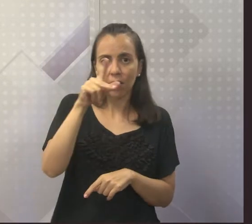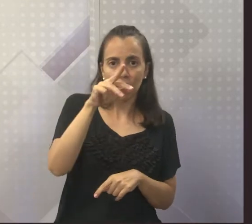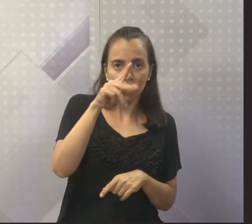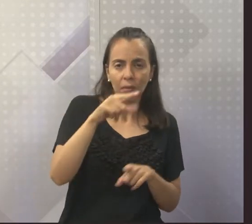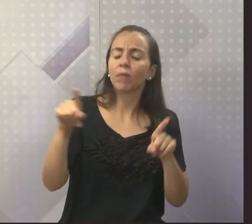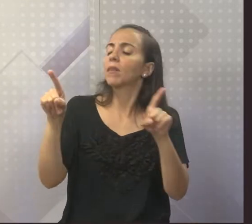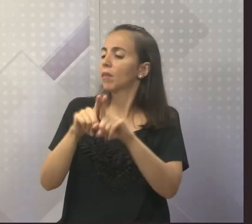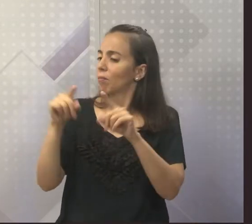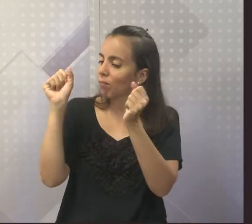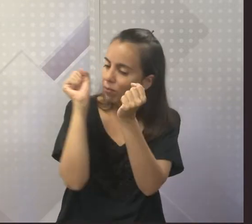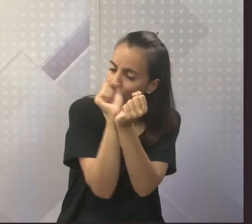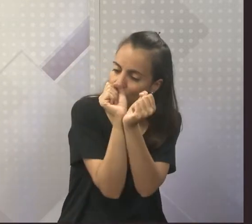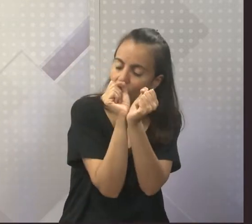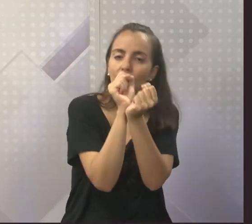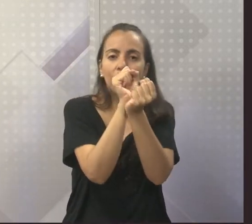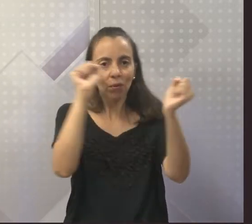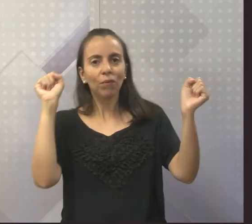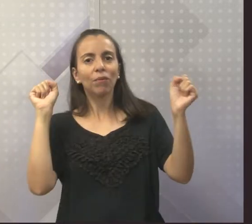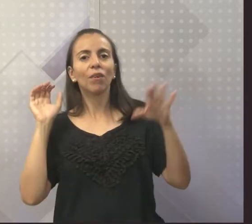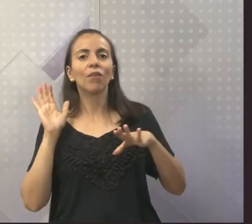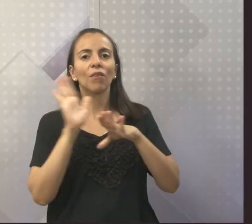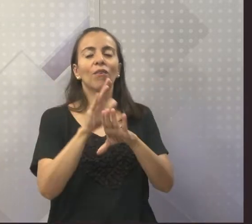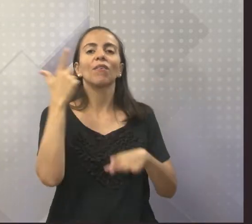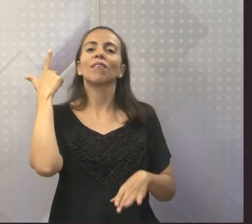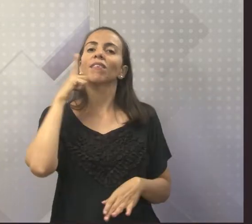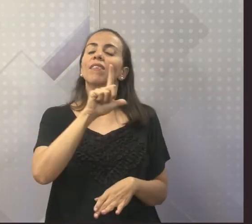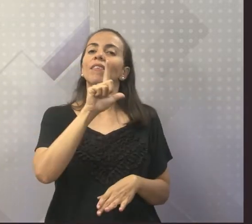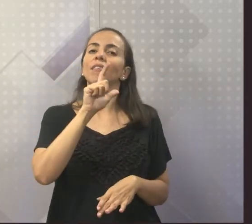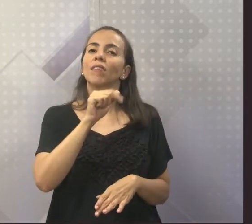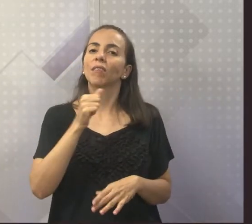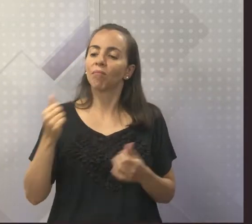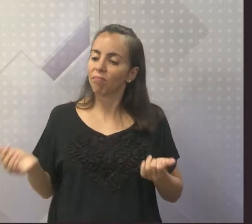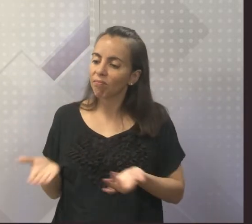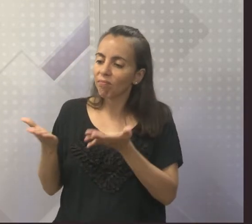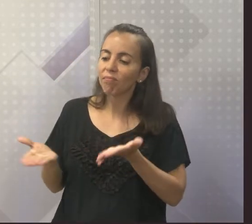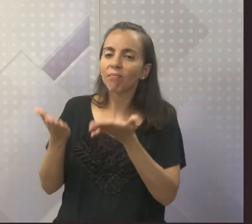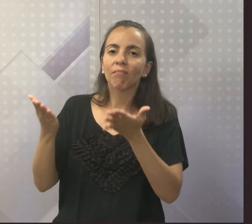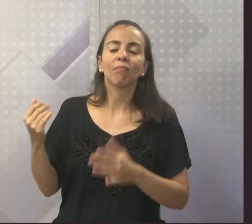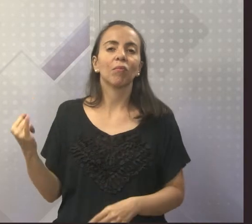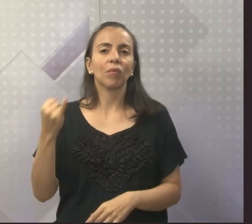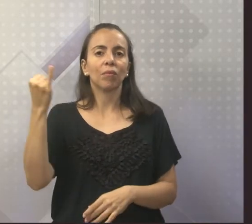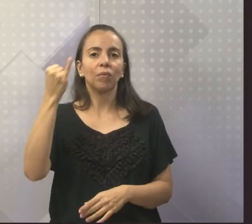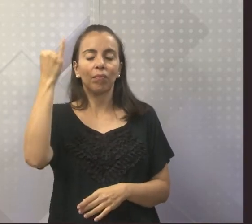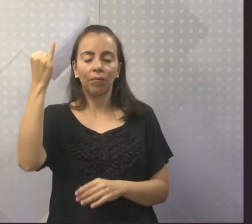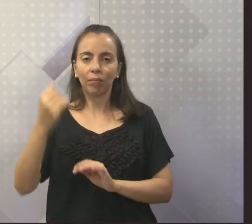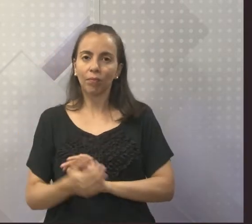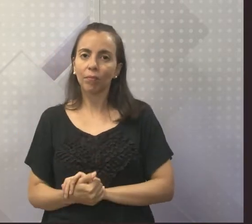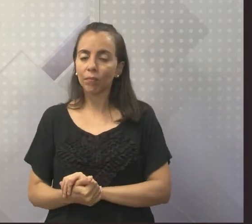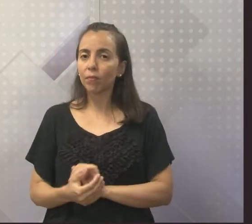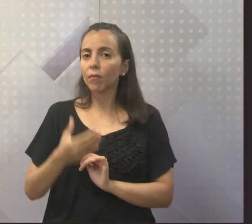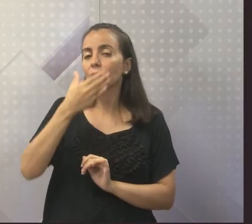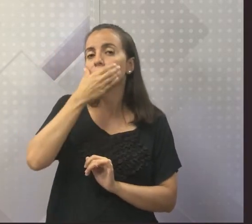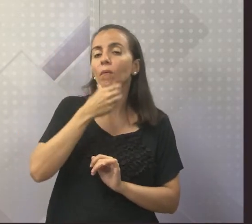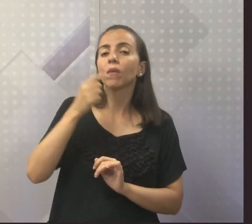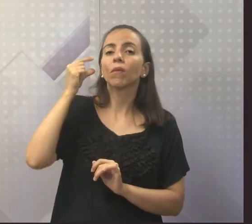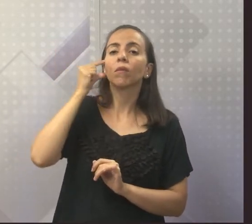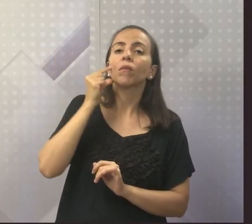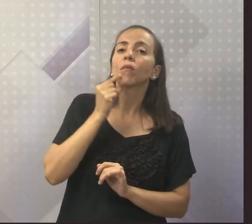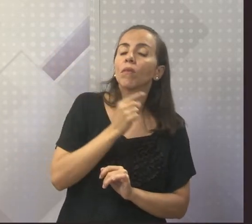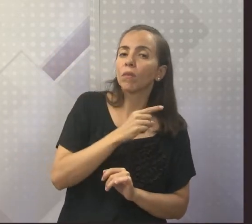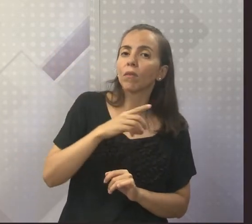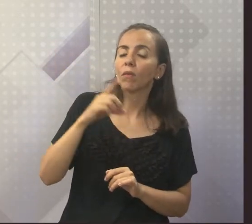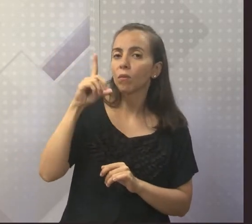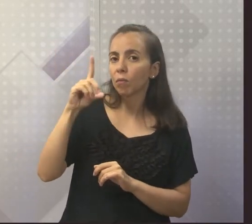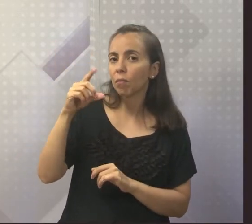1879, né? Vale homenageá-lo, sim. Quando Dom Pedro II montou a